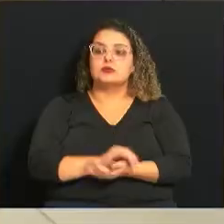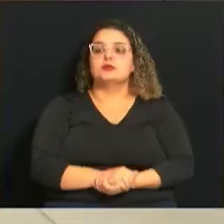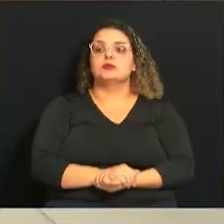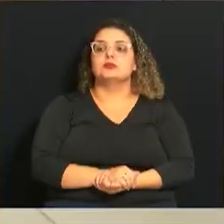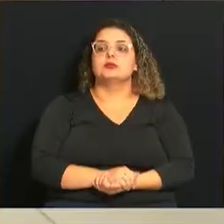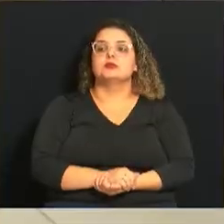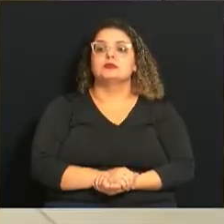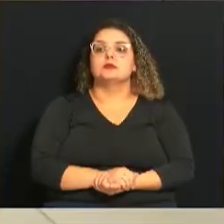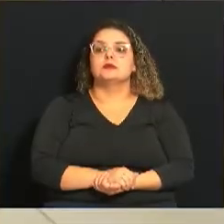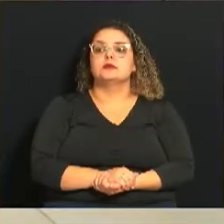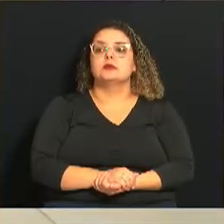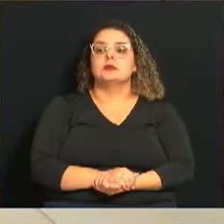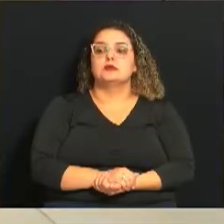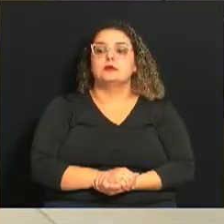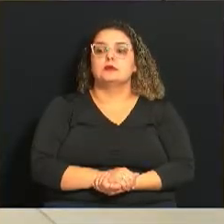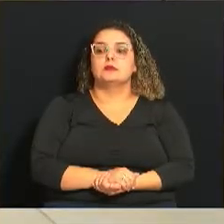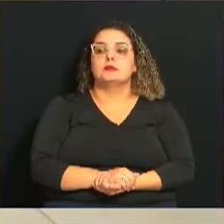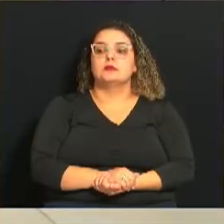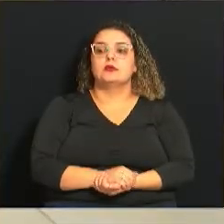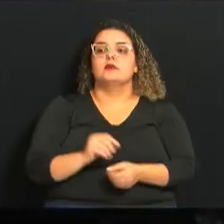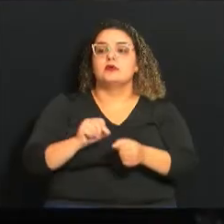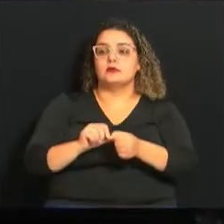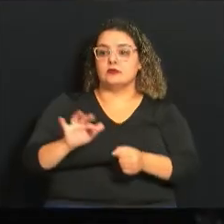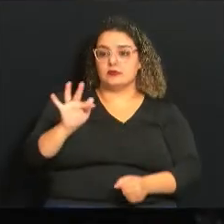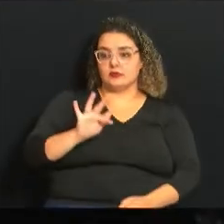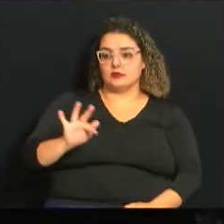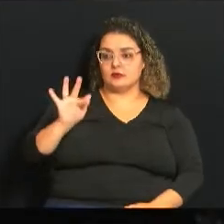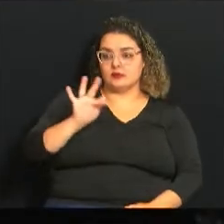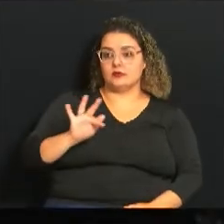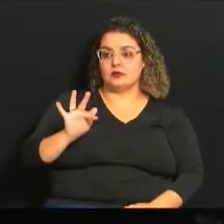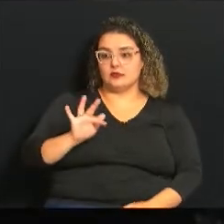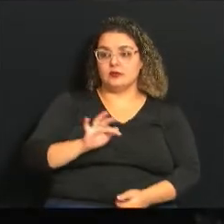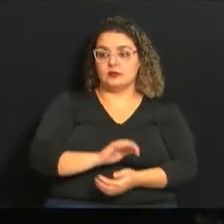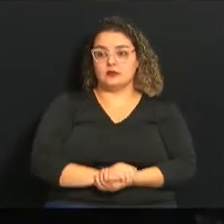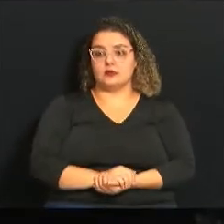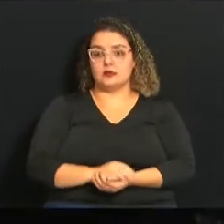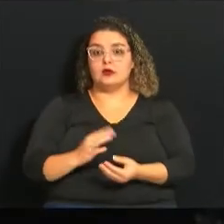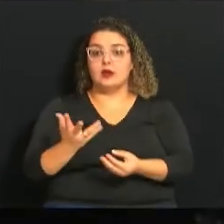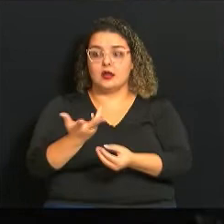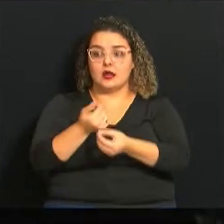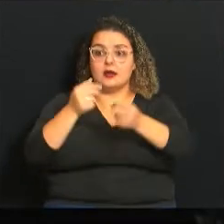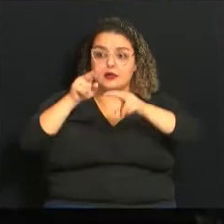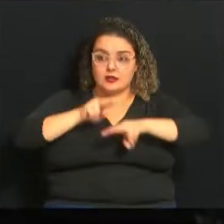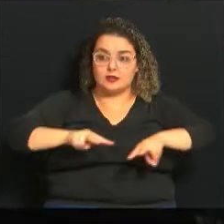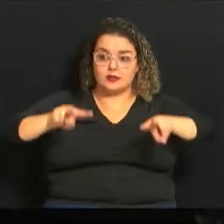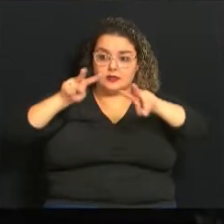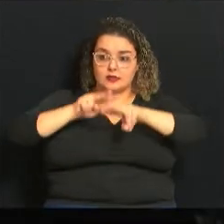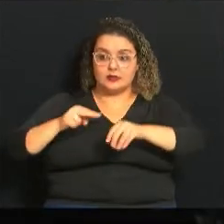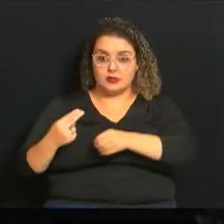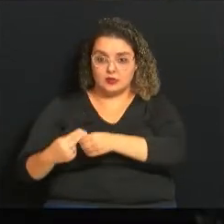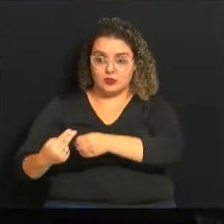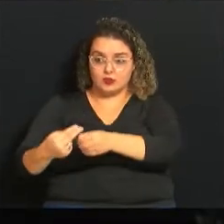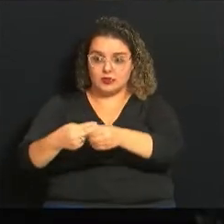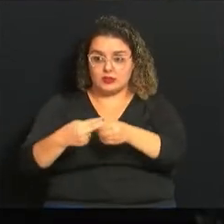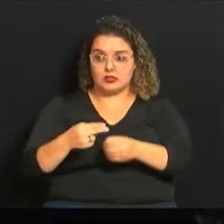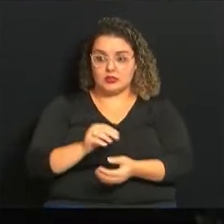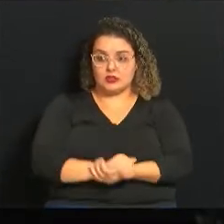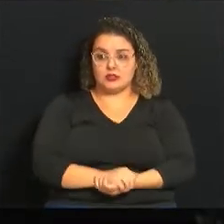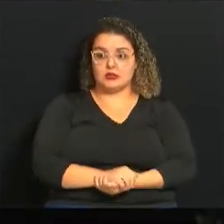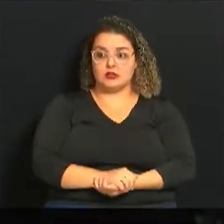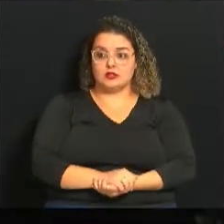assim. Você fez faculdade do quê? Eu fiz faculdade de artes visuais na Unicamp.